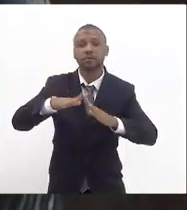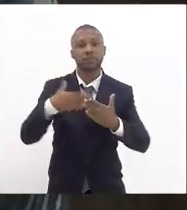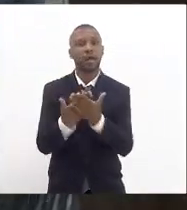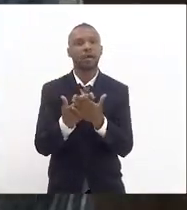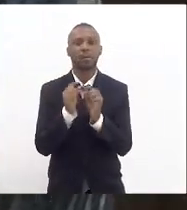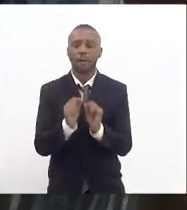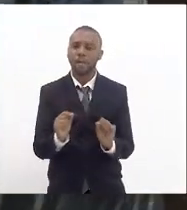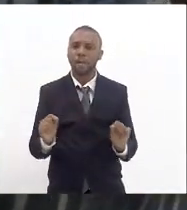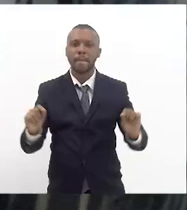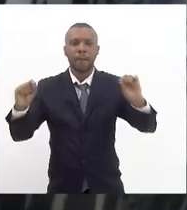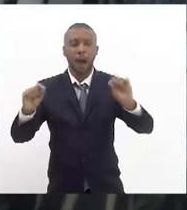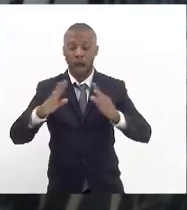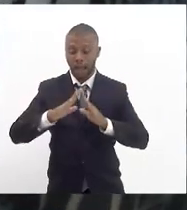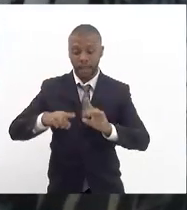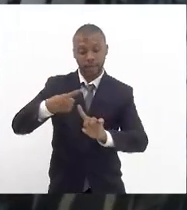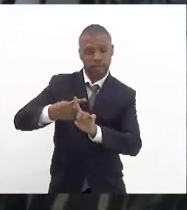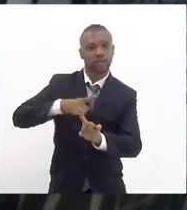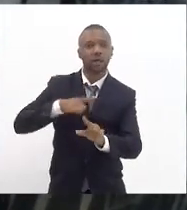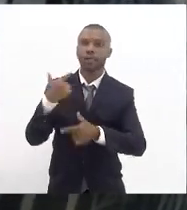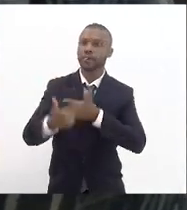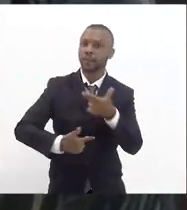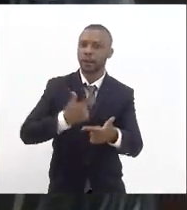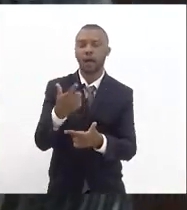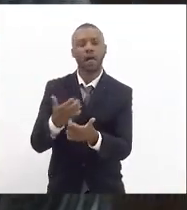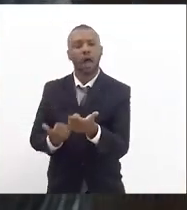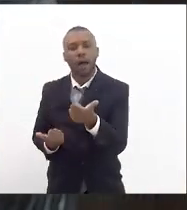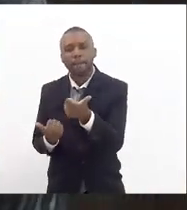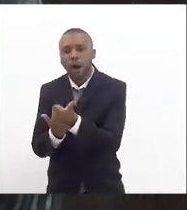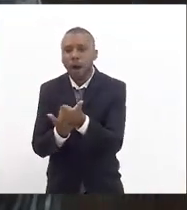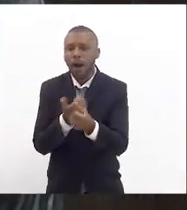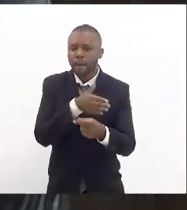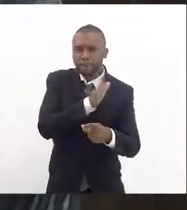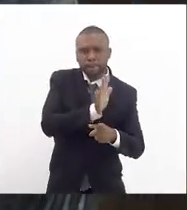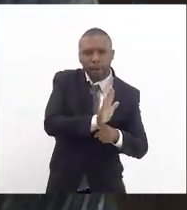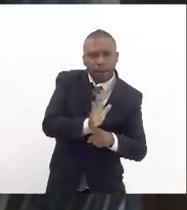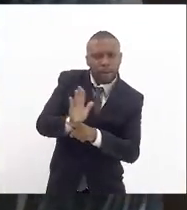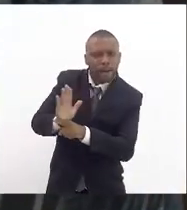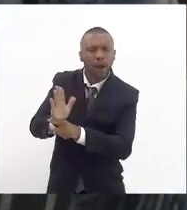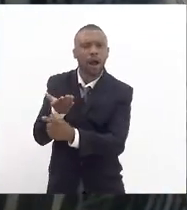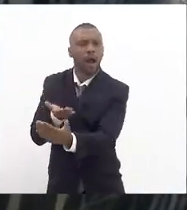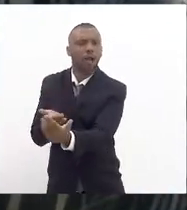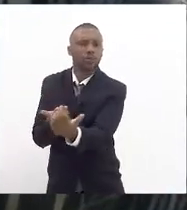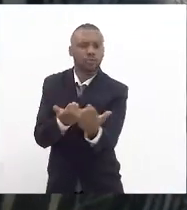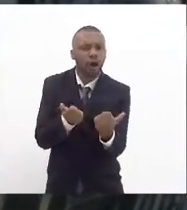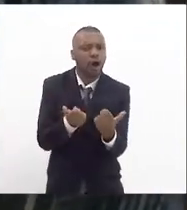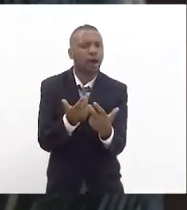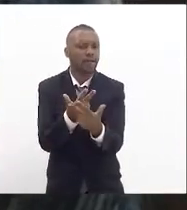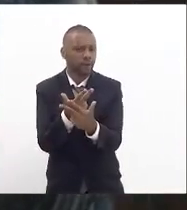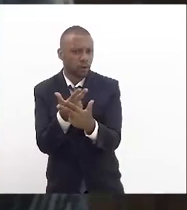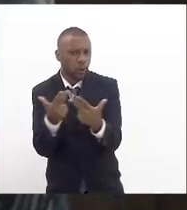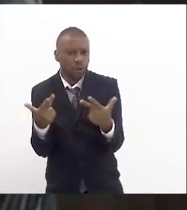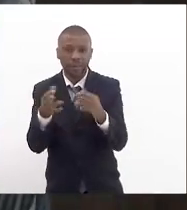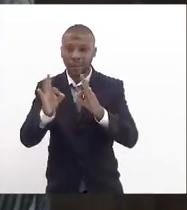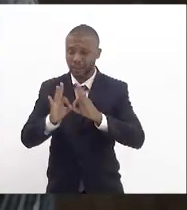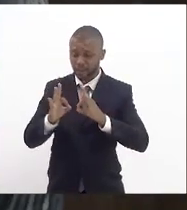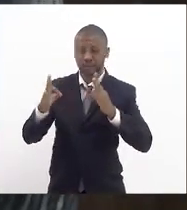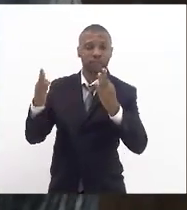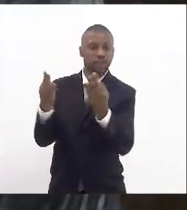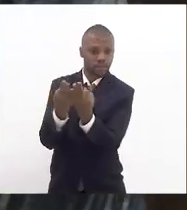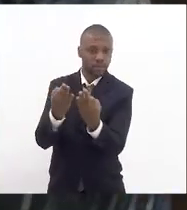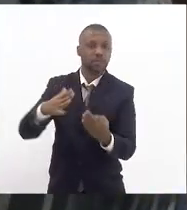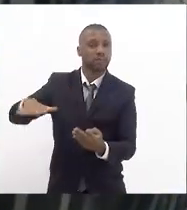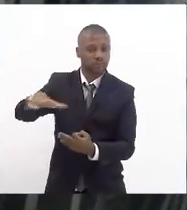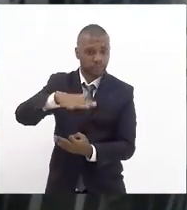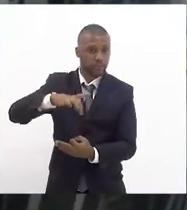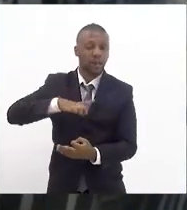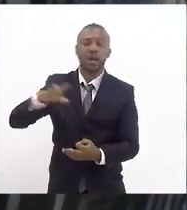tem trabalhado nesse sentido, levando o amparo e auxílio para esses jovens e para essas famílias que têm sofrido